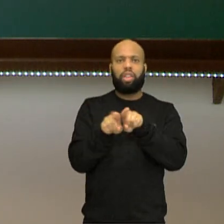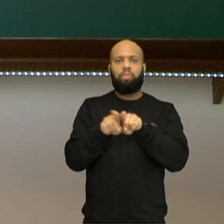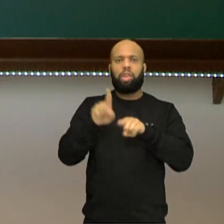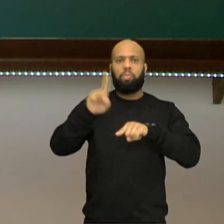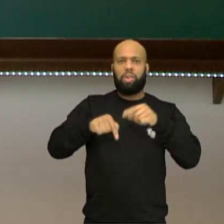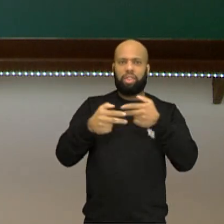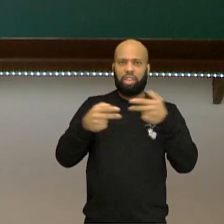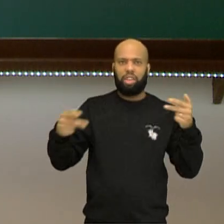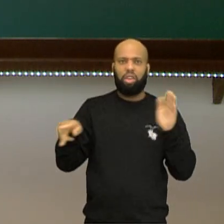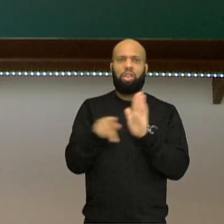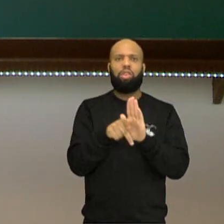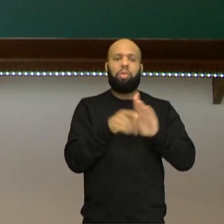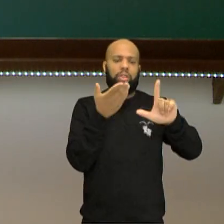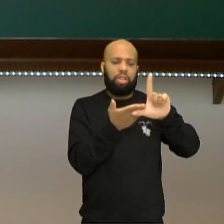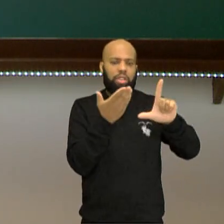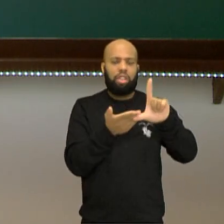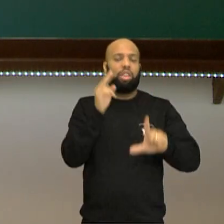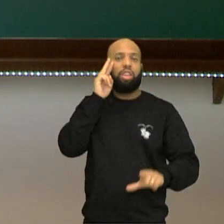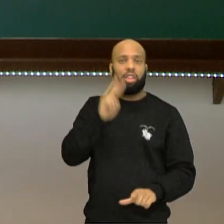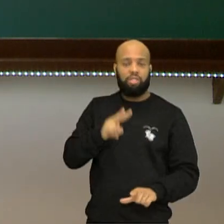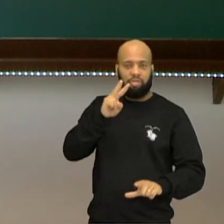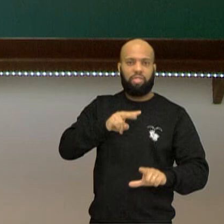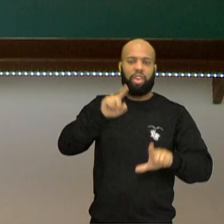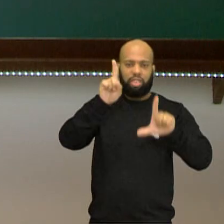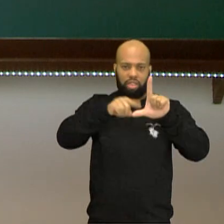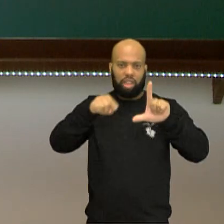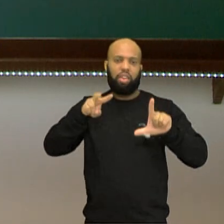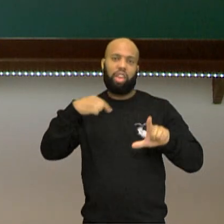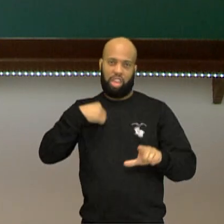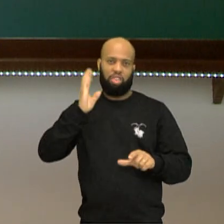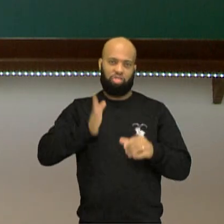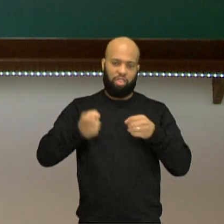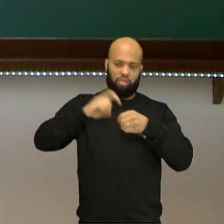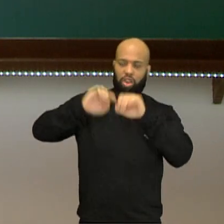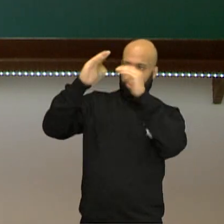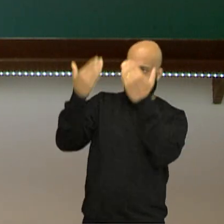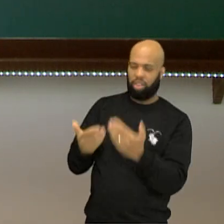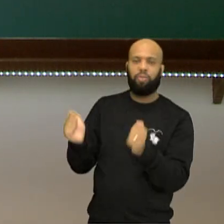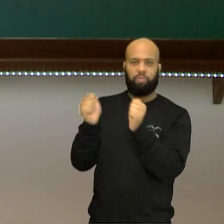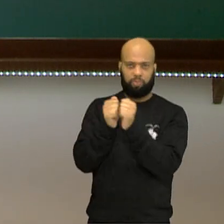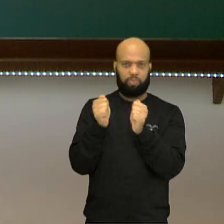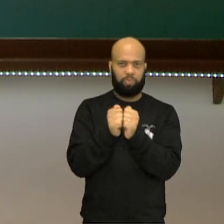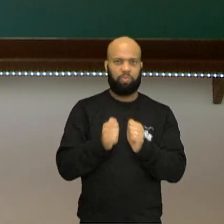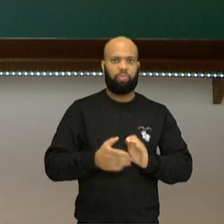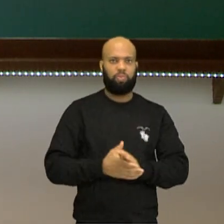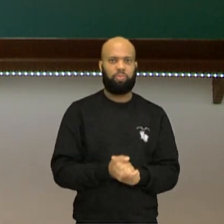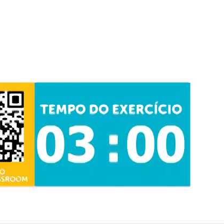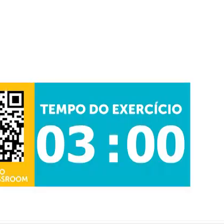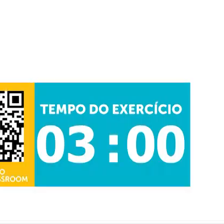para poder olhar aquele gráfico para você poder responder aqui para mim. A gente já volta para analisar isso juntos.